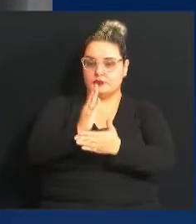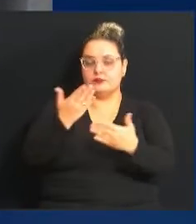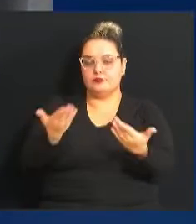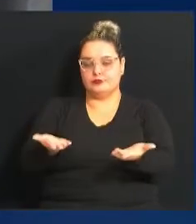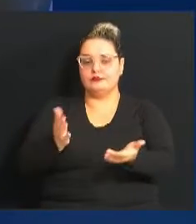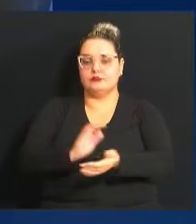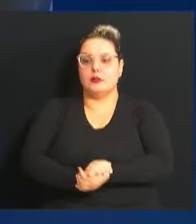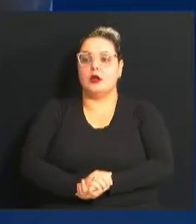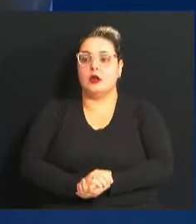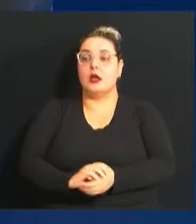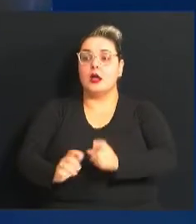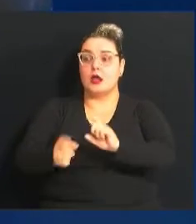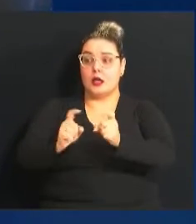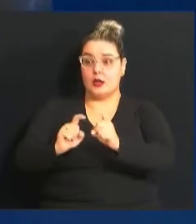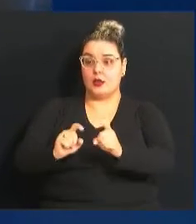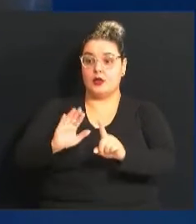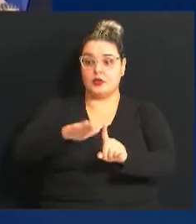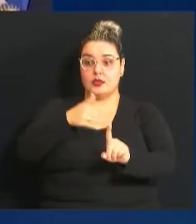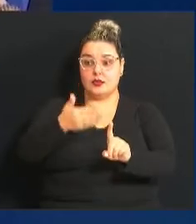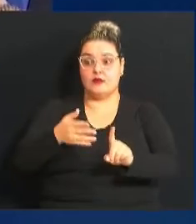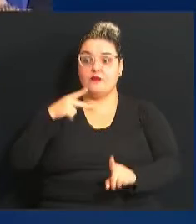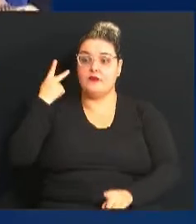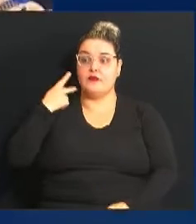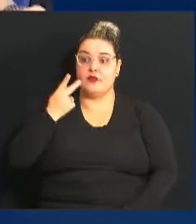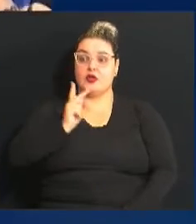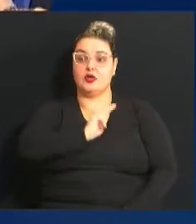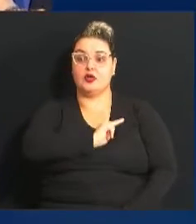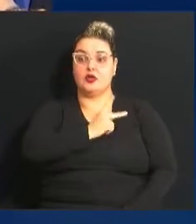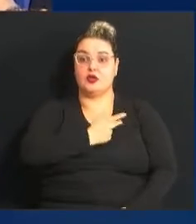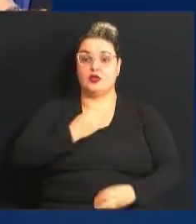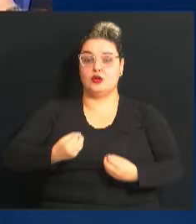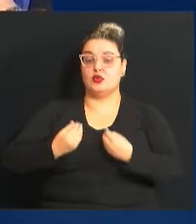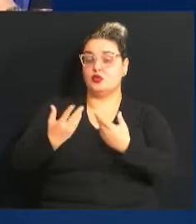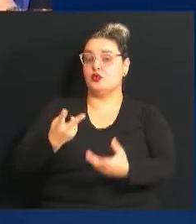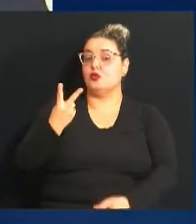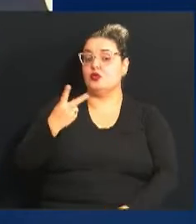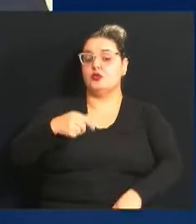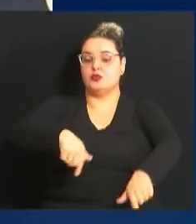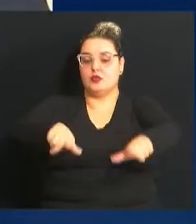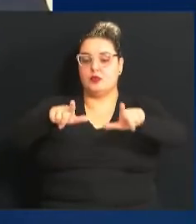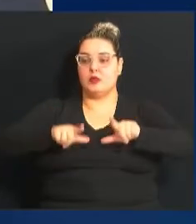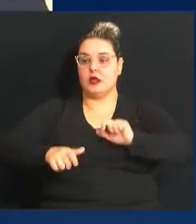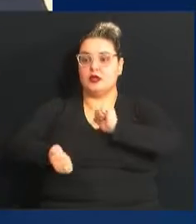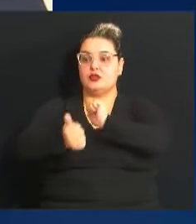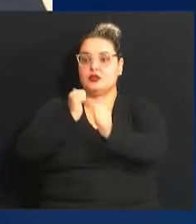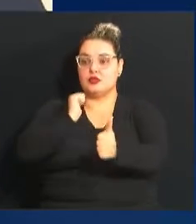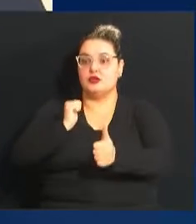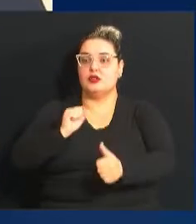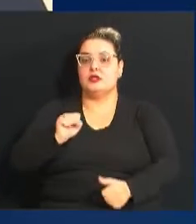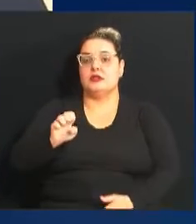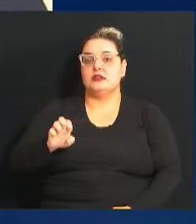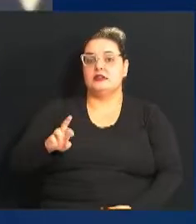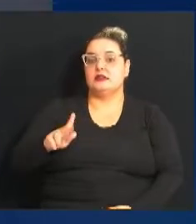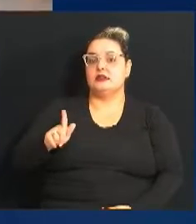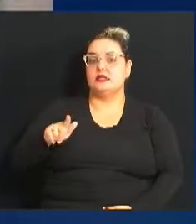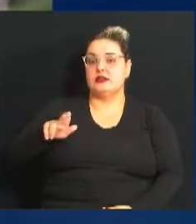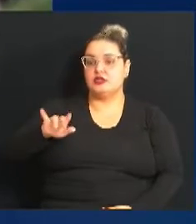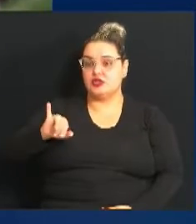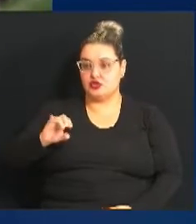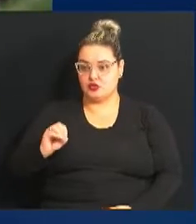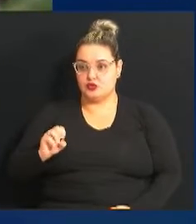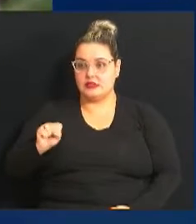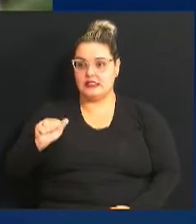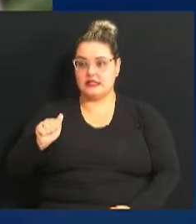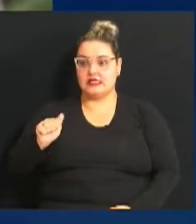reunião solene, vereador Paulo Haddad entrega 2 diplomas de mérito esportivo Sérgio José Salvucci.